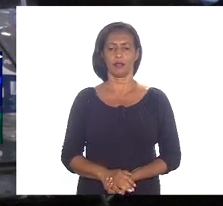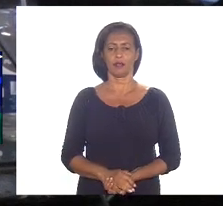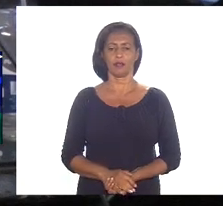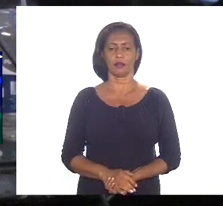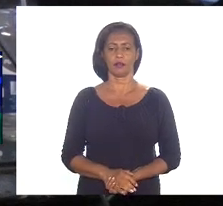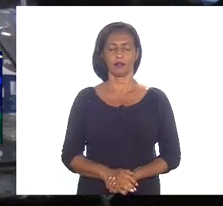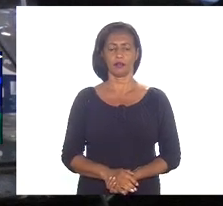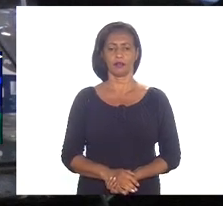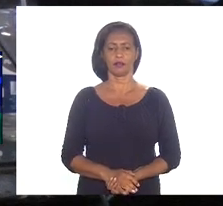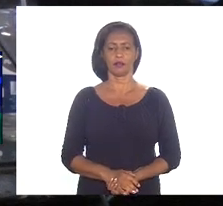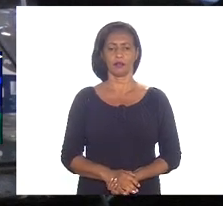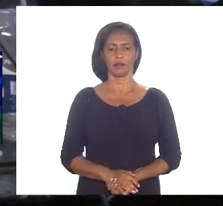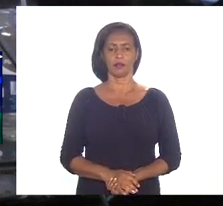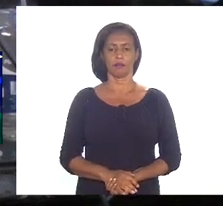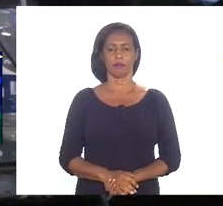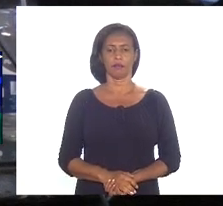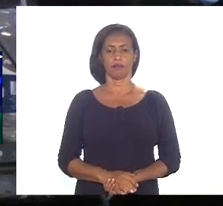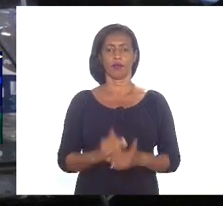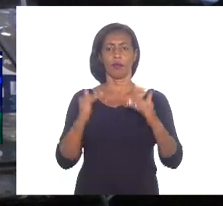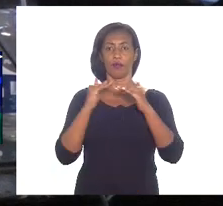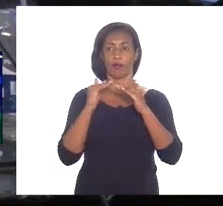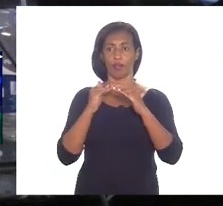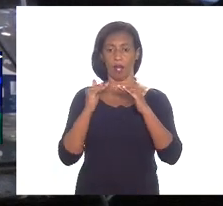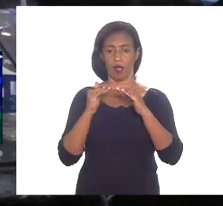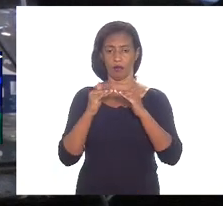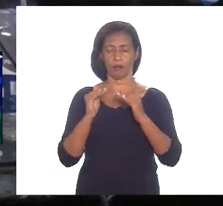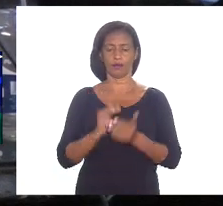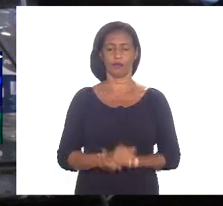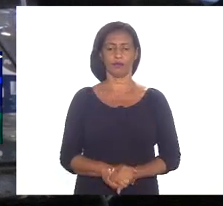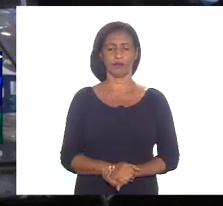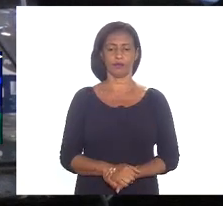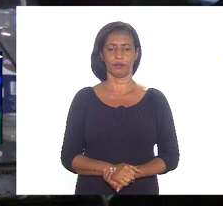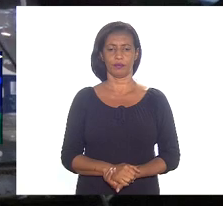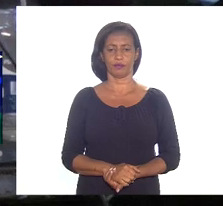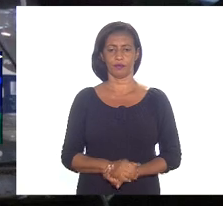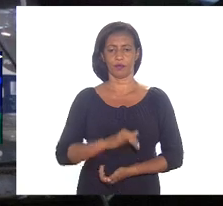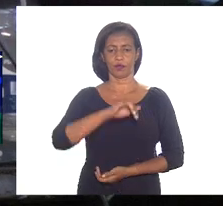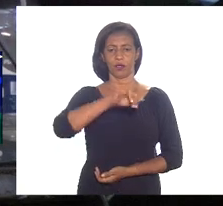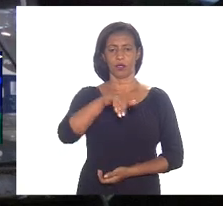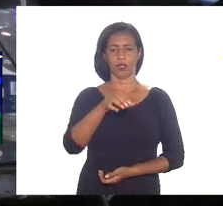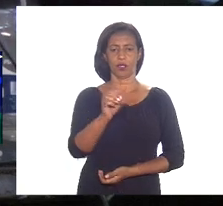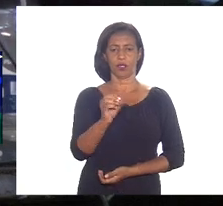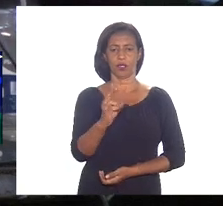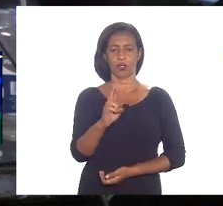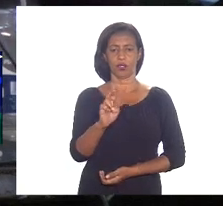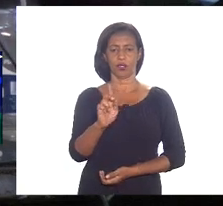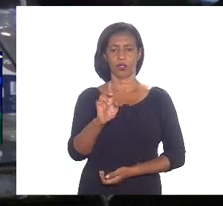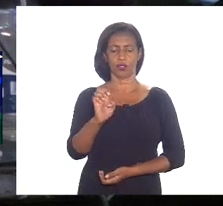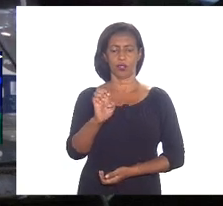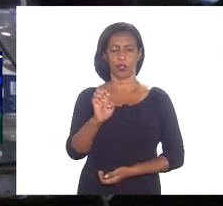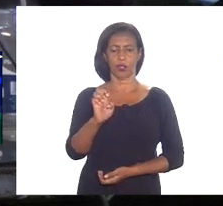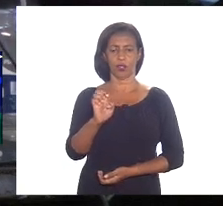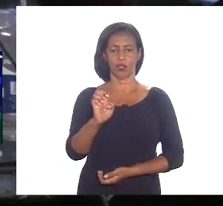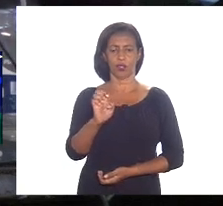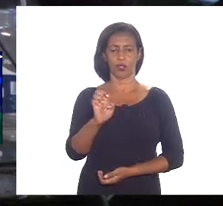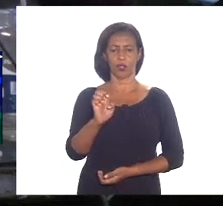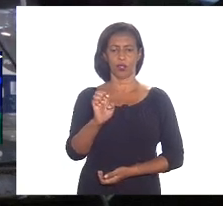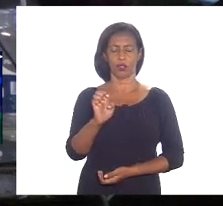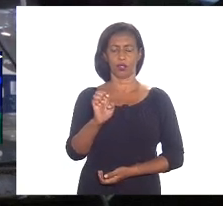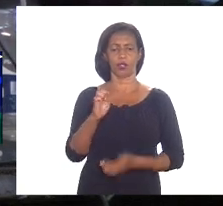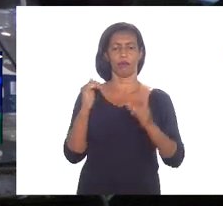o deputado Jorge Bittencourt favorável deputado Jorge Filipa Jorge Felipe